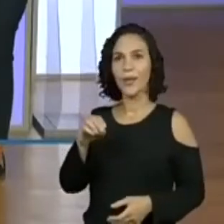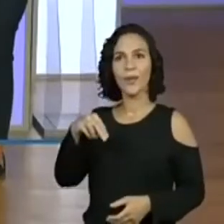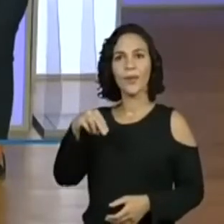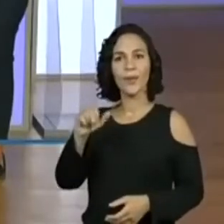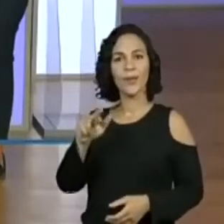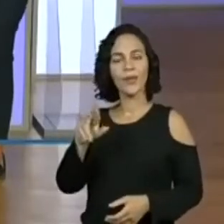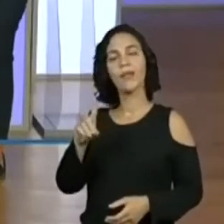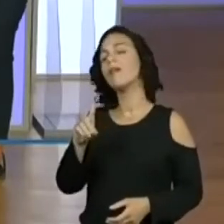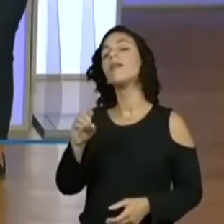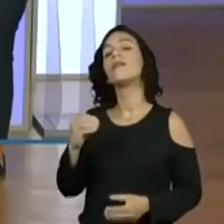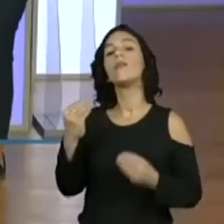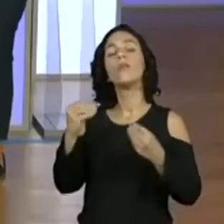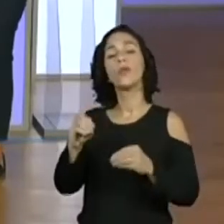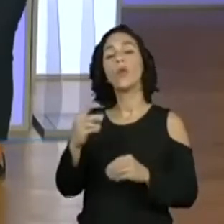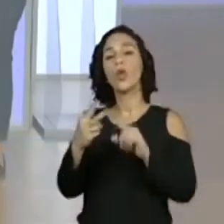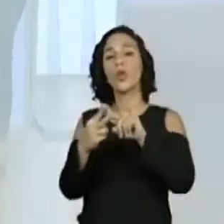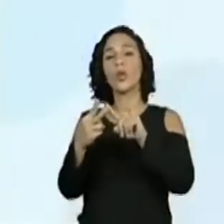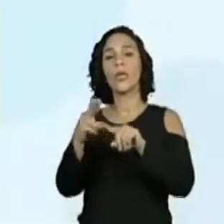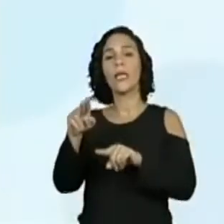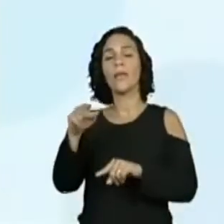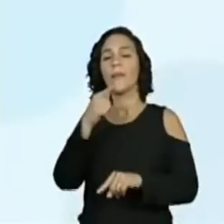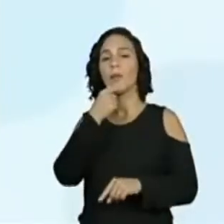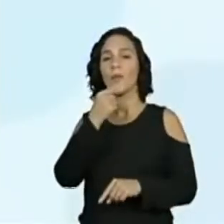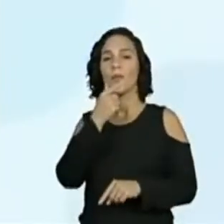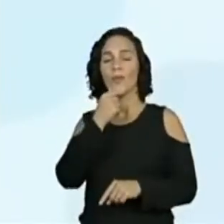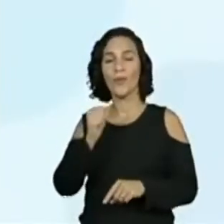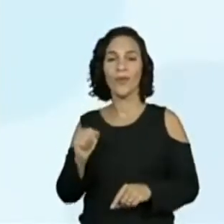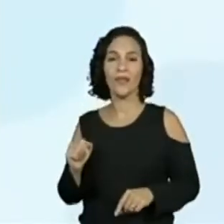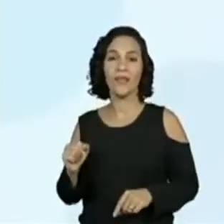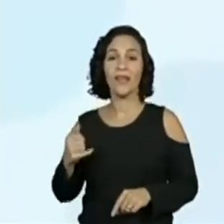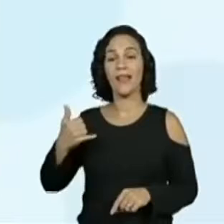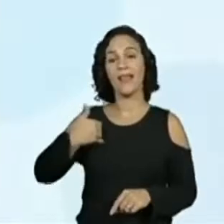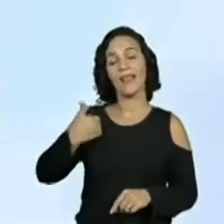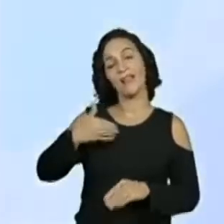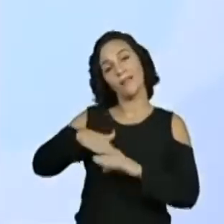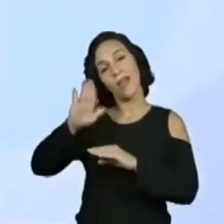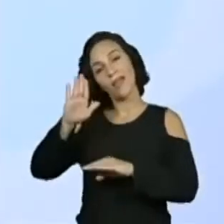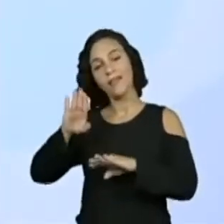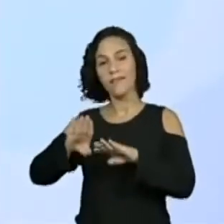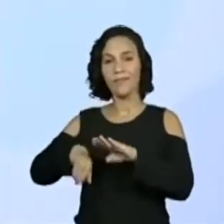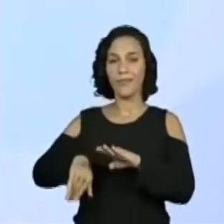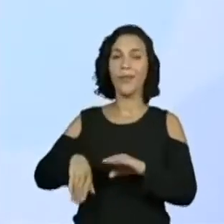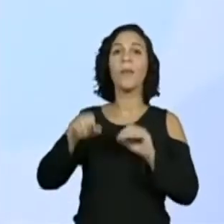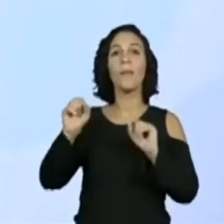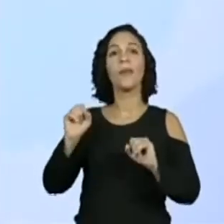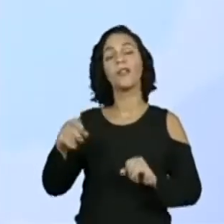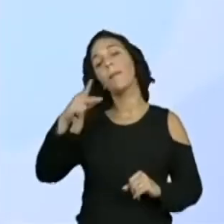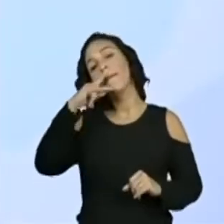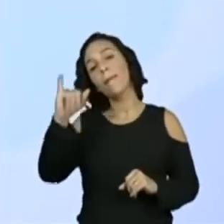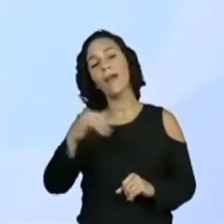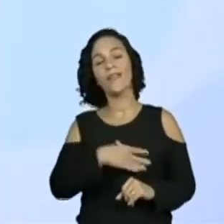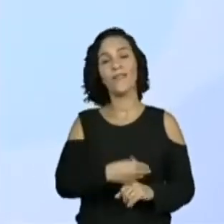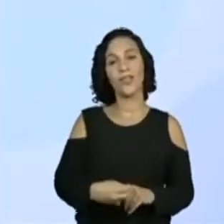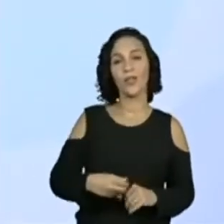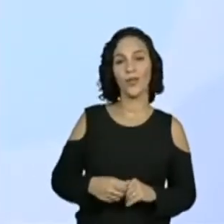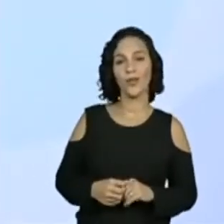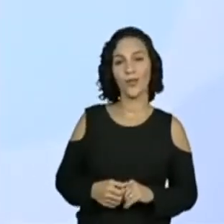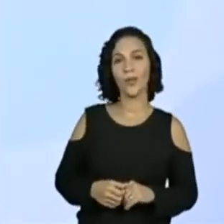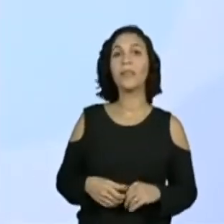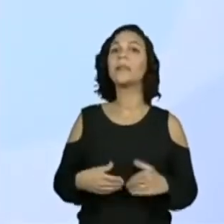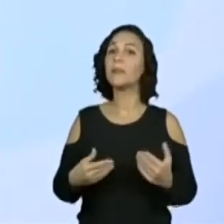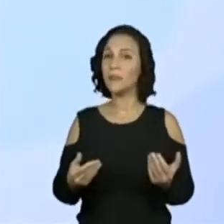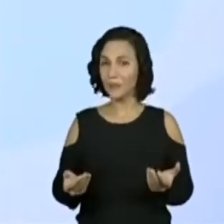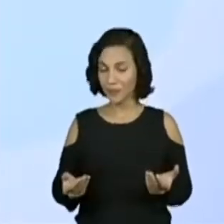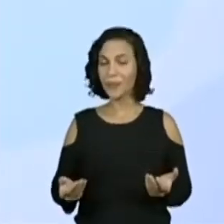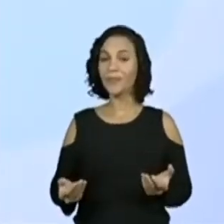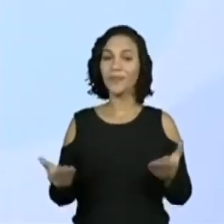dois irmãos, um mais velho e um mais novo. Já os estudantes da professora Cláudia colocou que deve ser um pai e um filho. Então, a gente precisa perceber